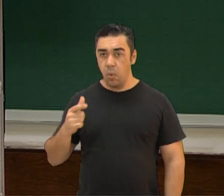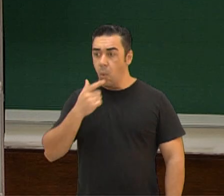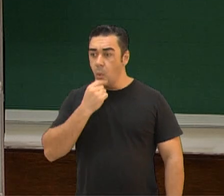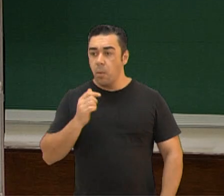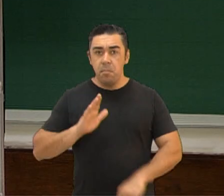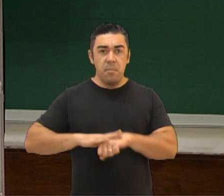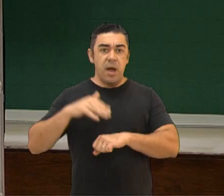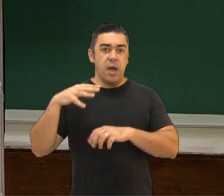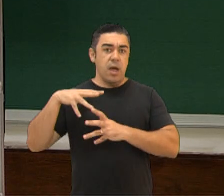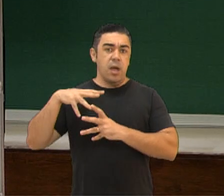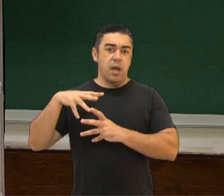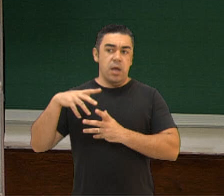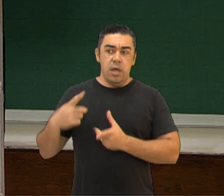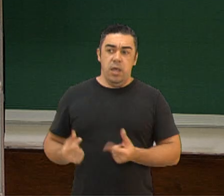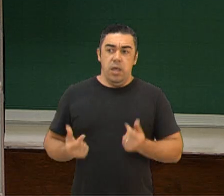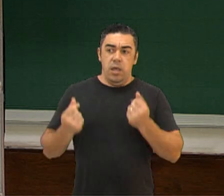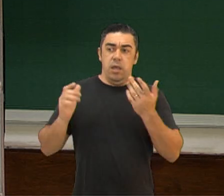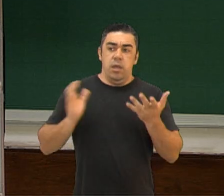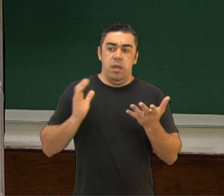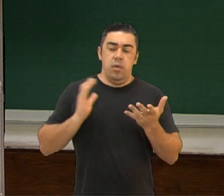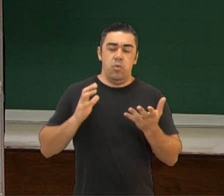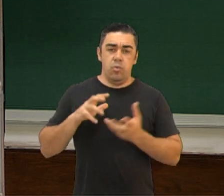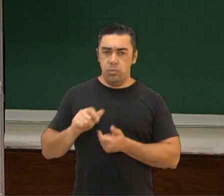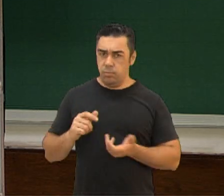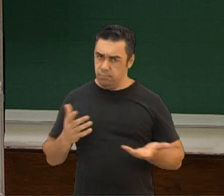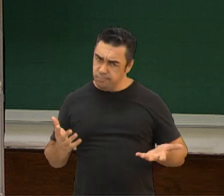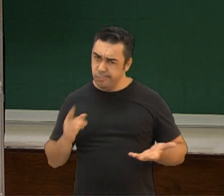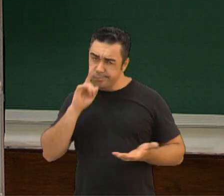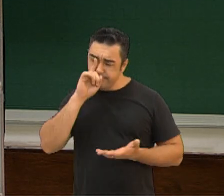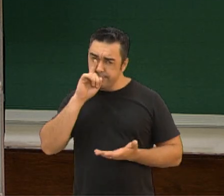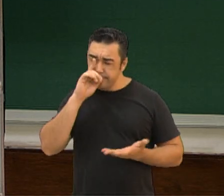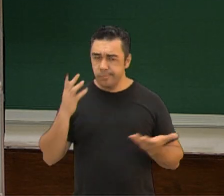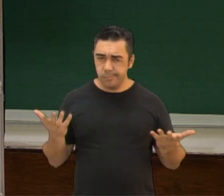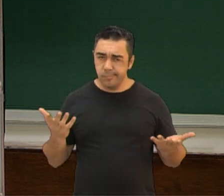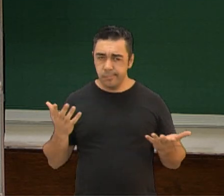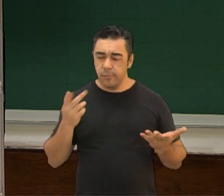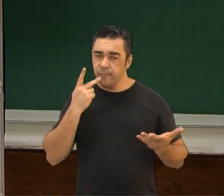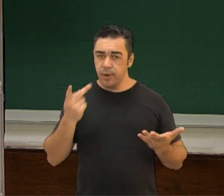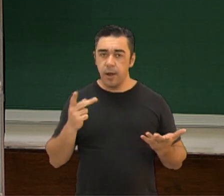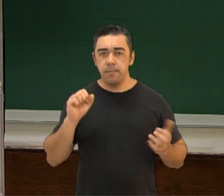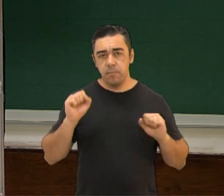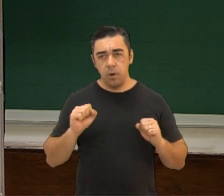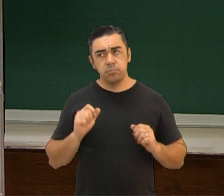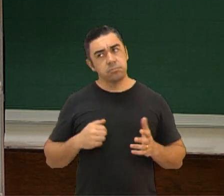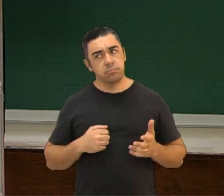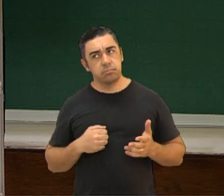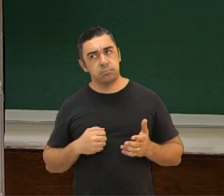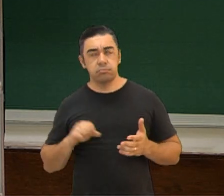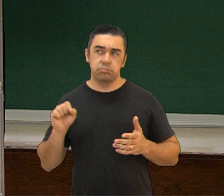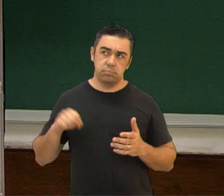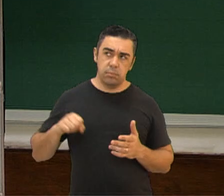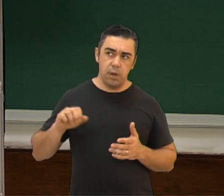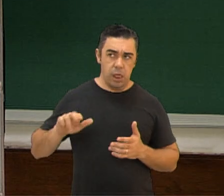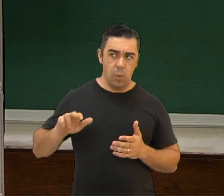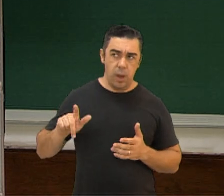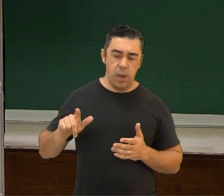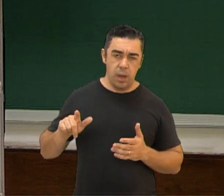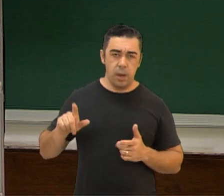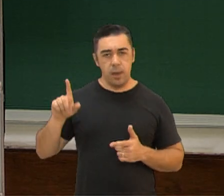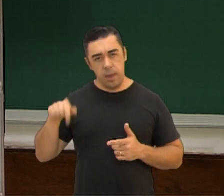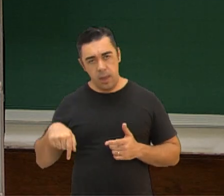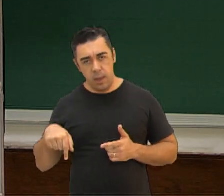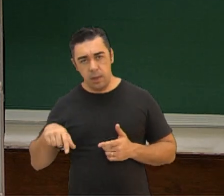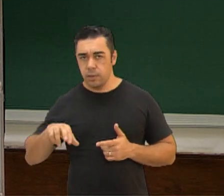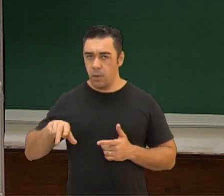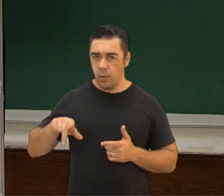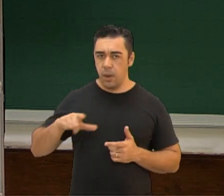do mundo, é meio complicado afirmar que o Aladim é o homem mais rico do mundo. Se bem que alguém pode questionar e falar, não, professora, não é não. Né?